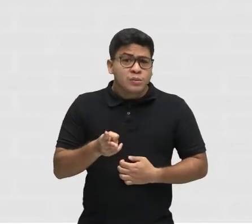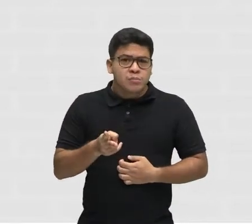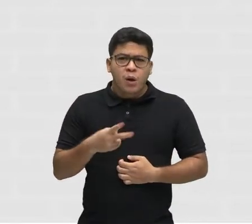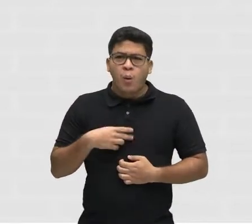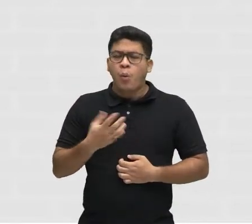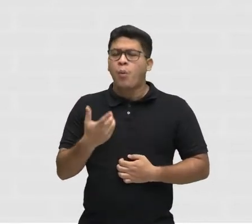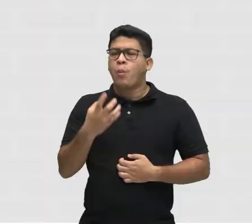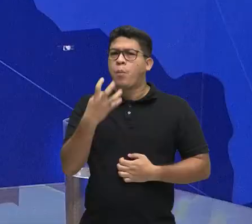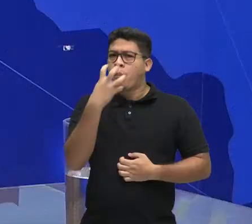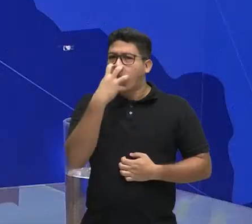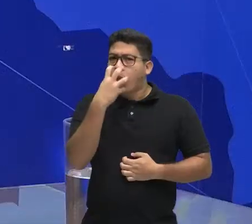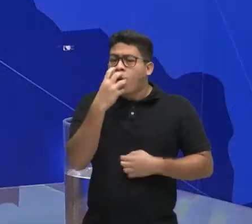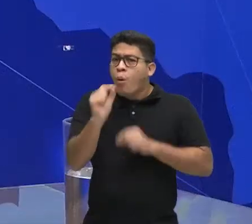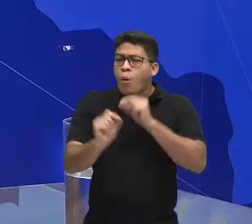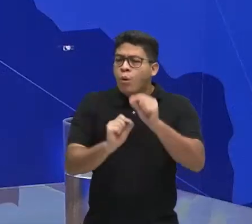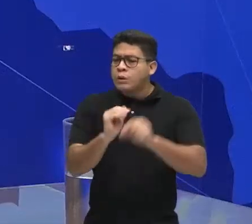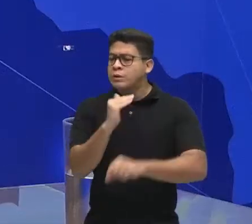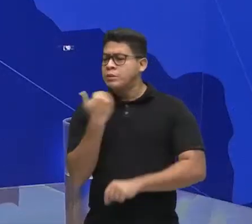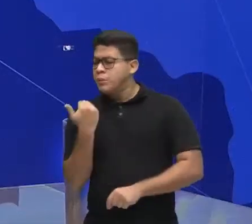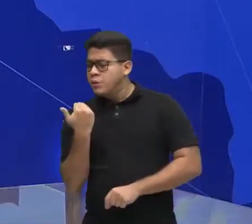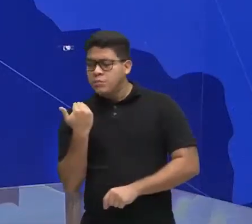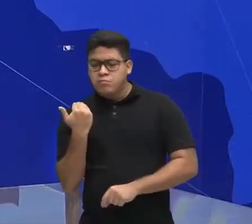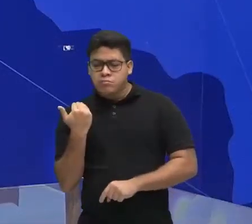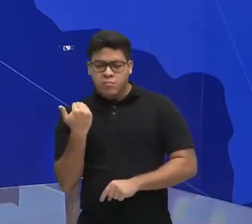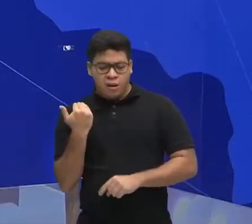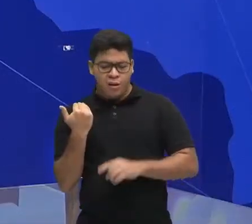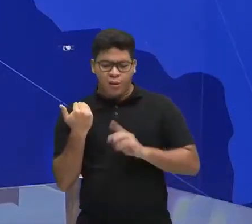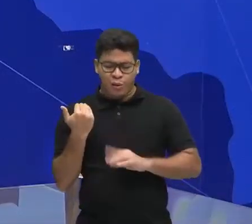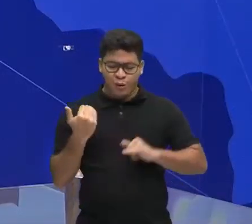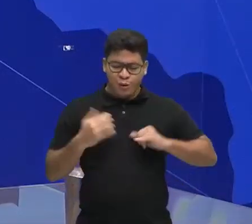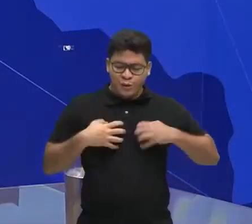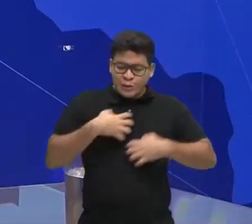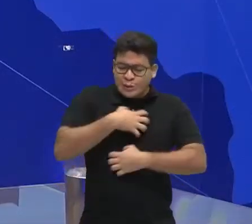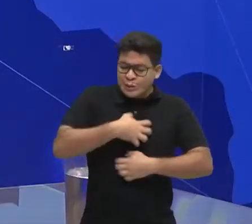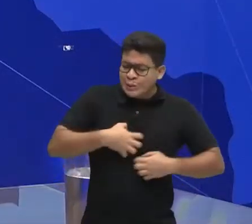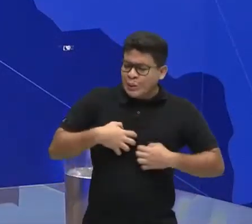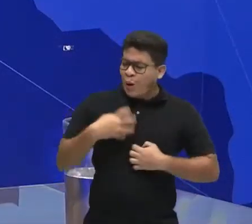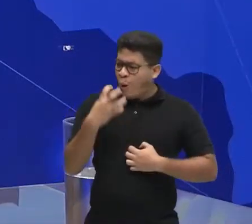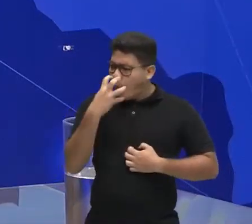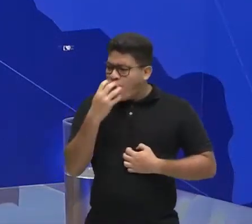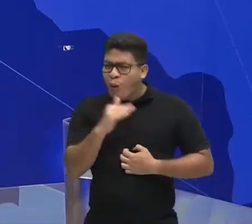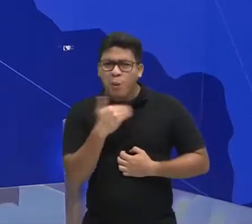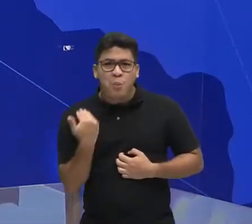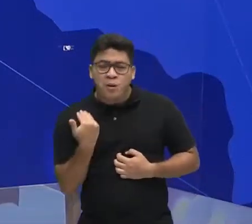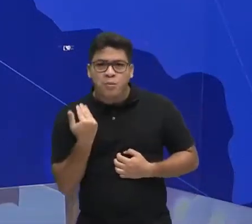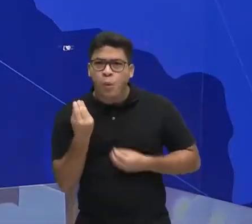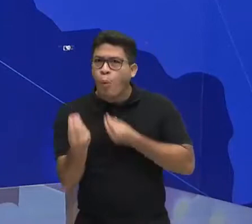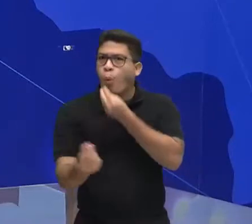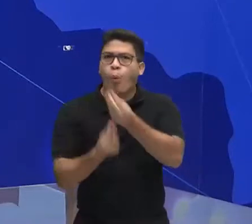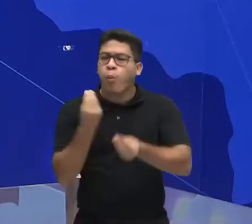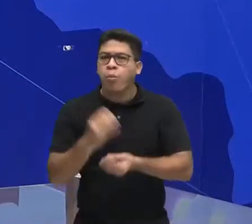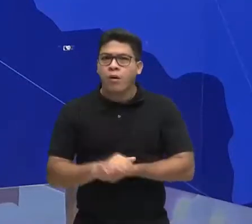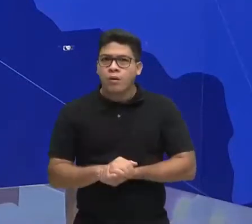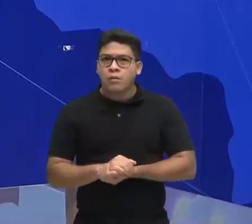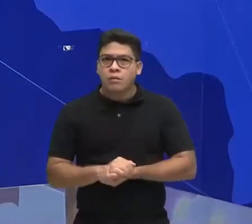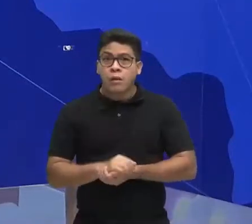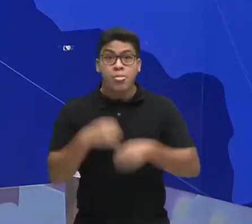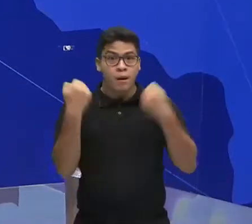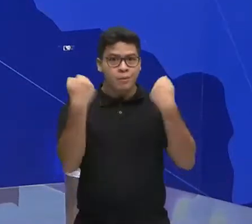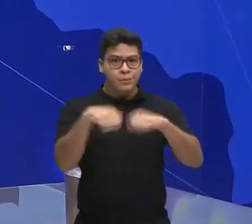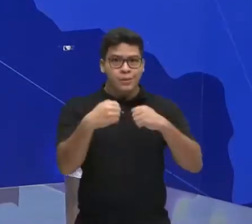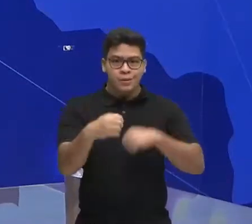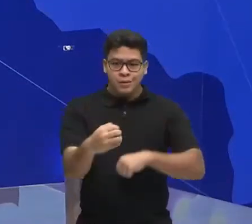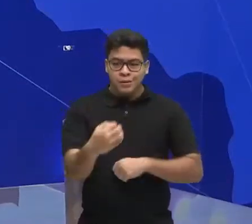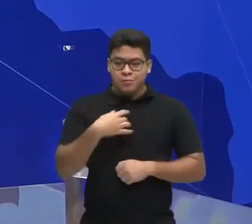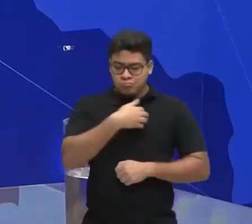cachorro dele faleceu. Mas está sofrendo por um cachorro? Se eu não tenho afinidade com animais e com cachorros, eu não vou conseguir compreender aquilo.